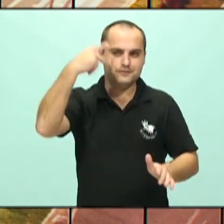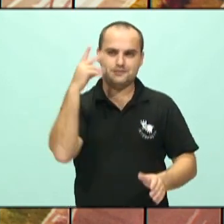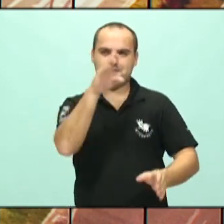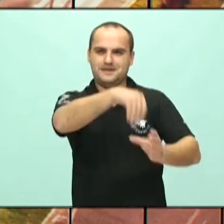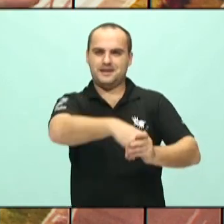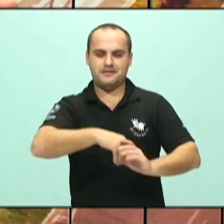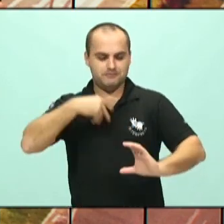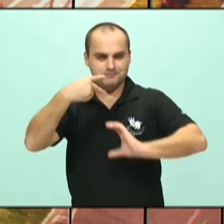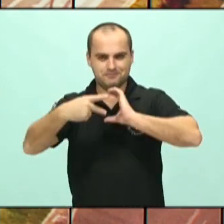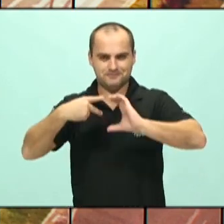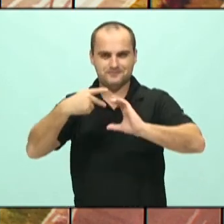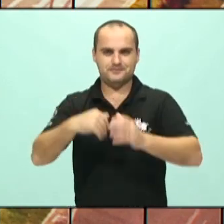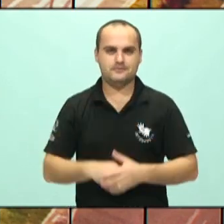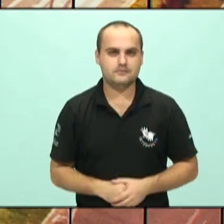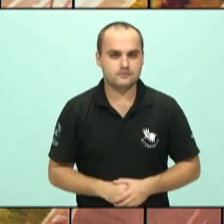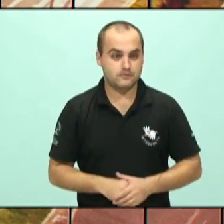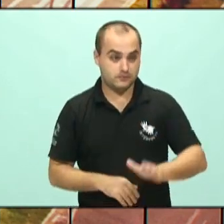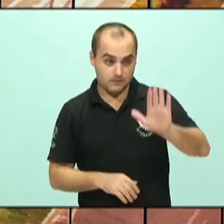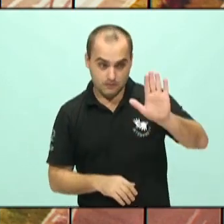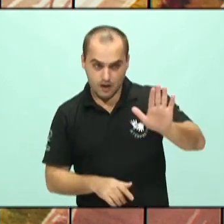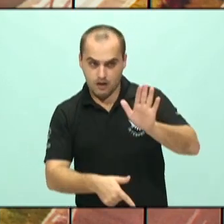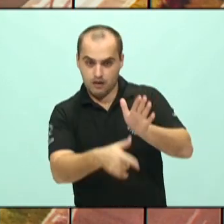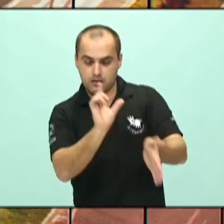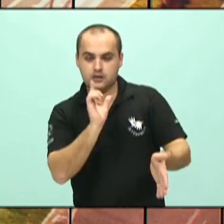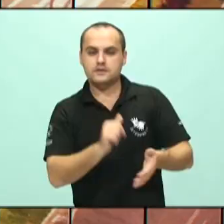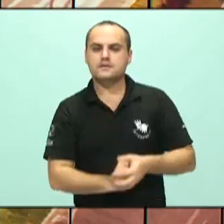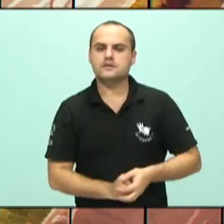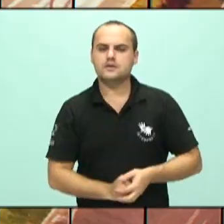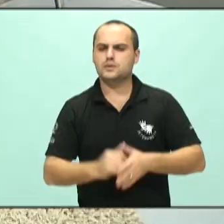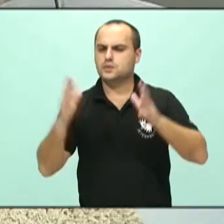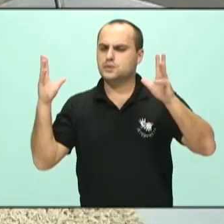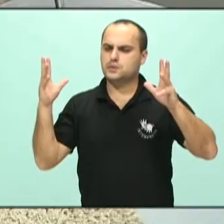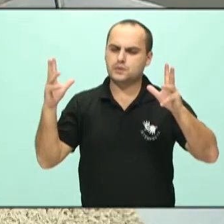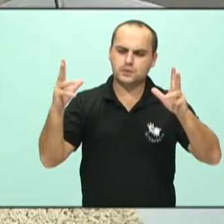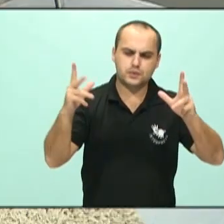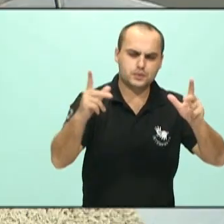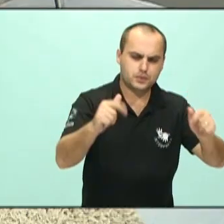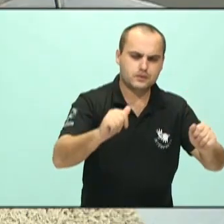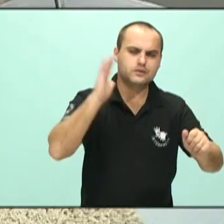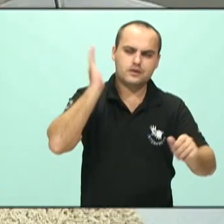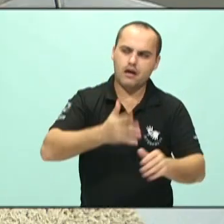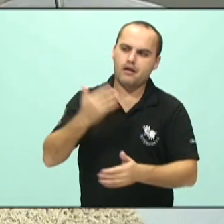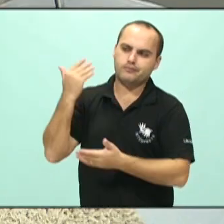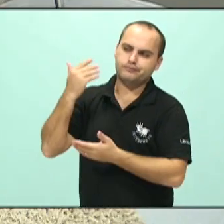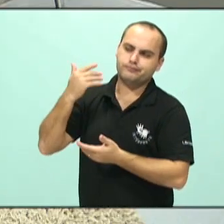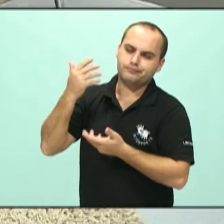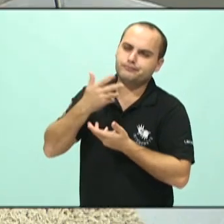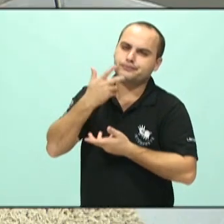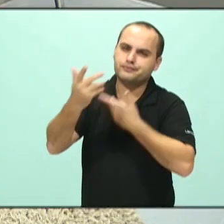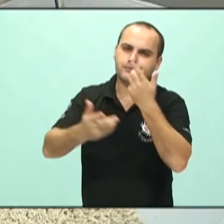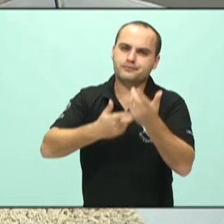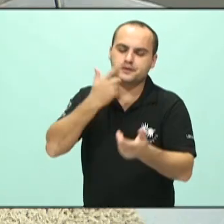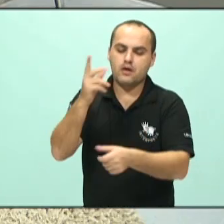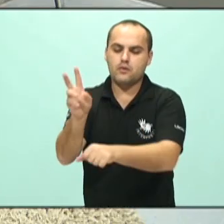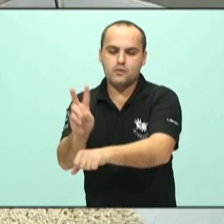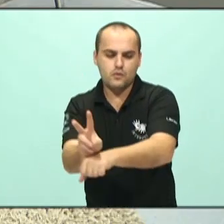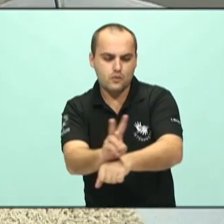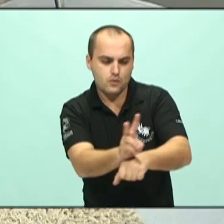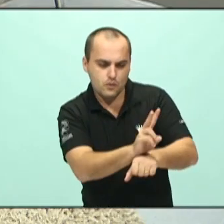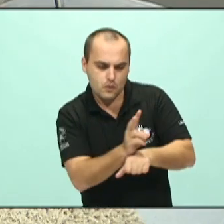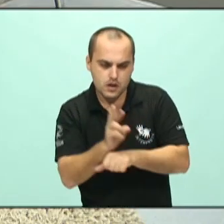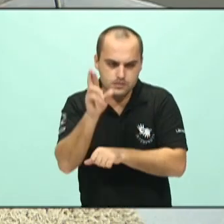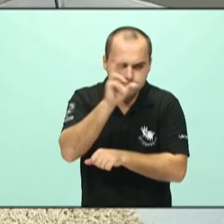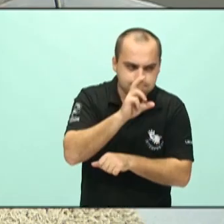Casa de Leis. Uma situação, vereador, perante toda essa situação de fiscalização que o